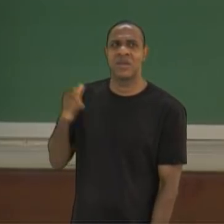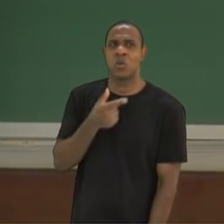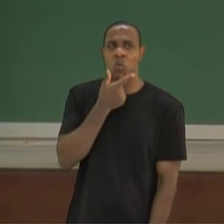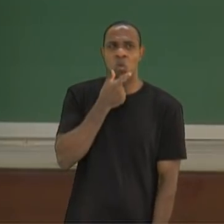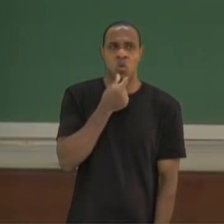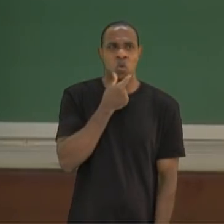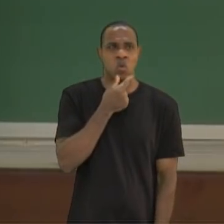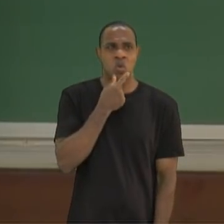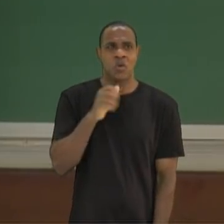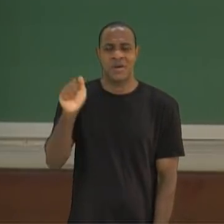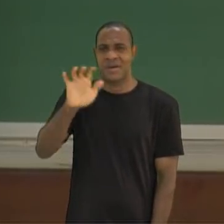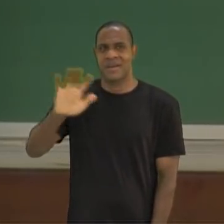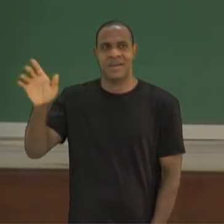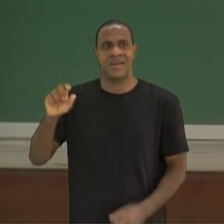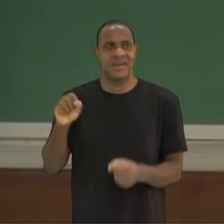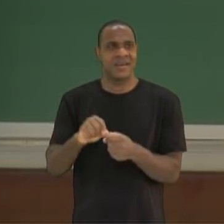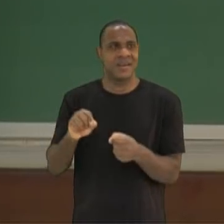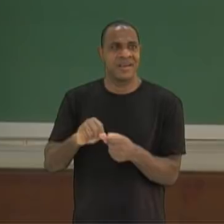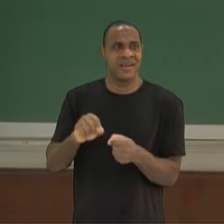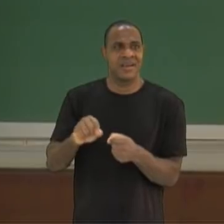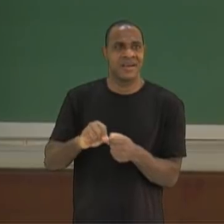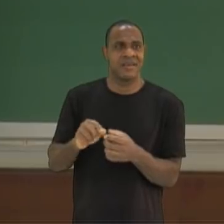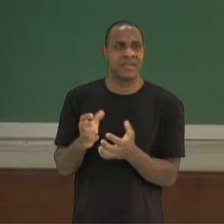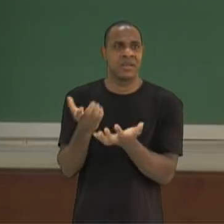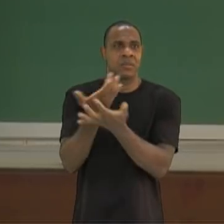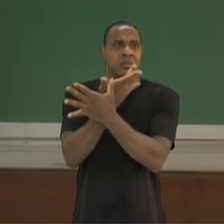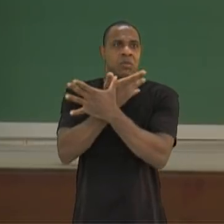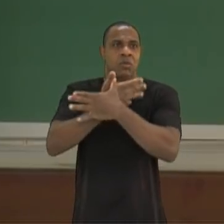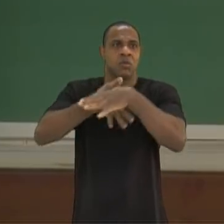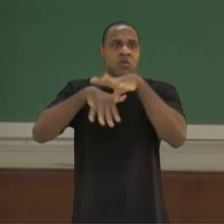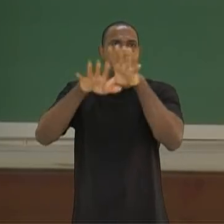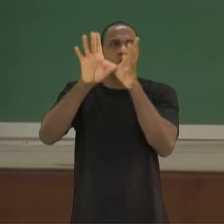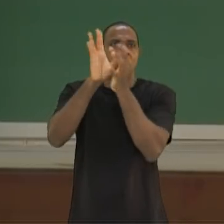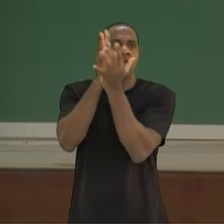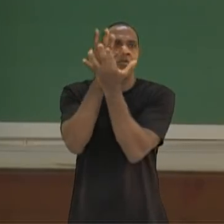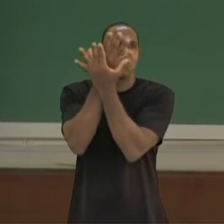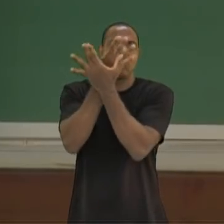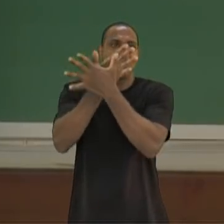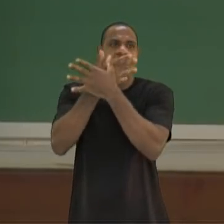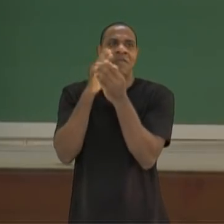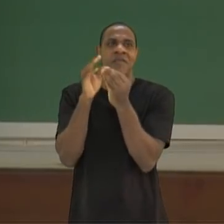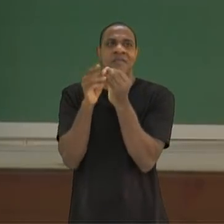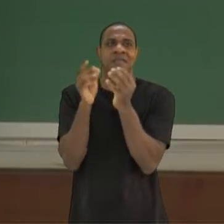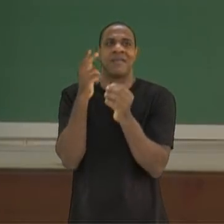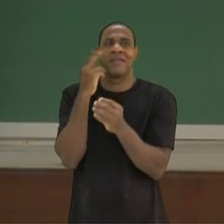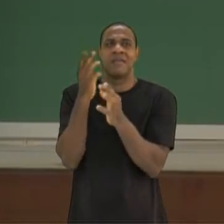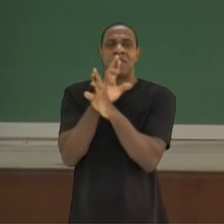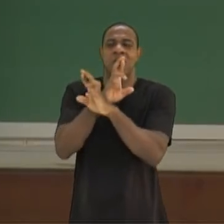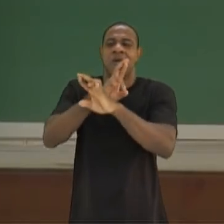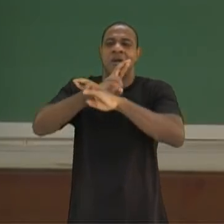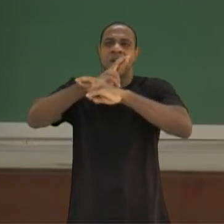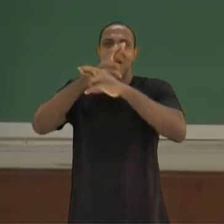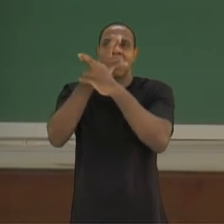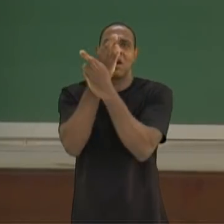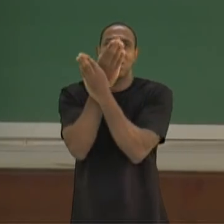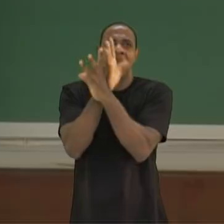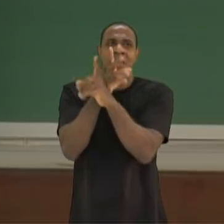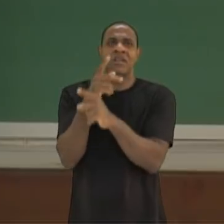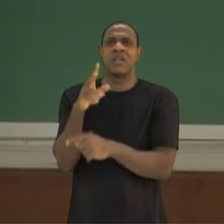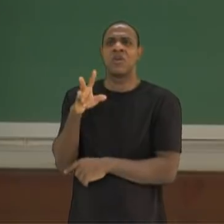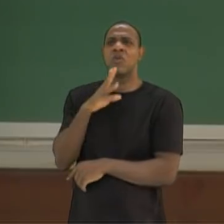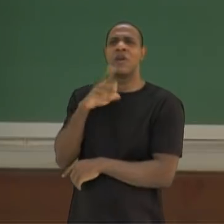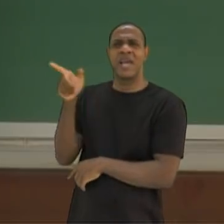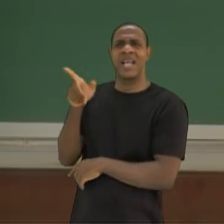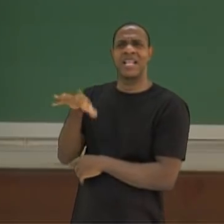rapaz fazendo alguma coisa com as mãos. O que será que ele está fazendo com as mãos? Você conhece essa